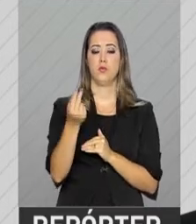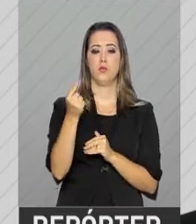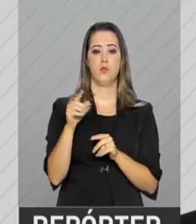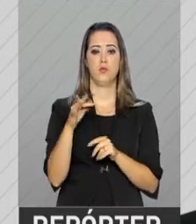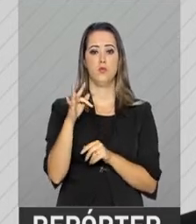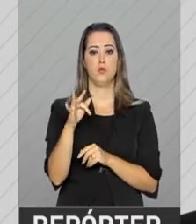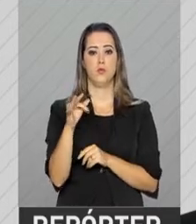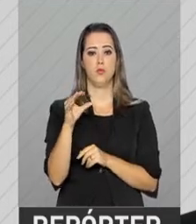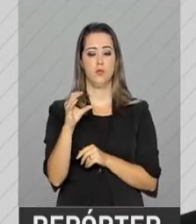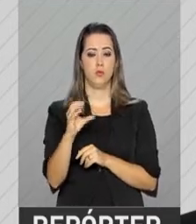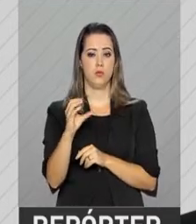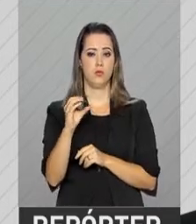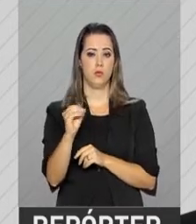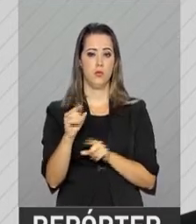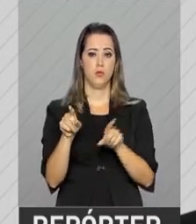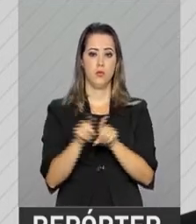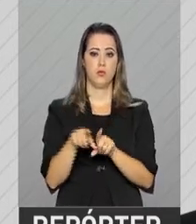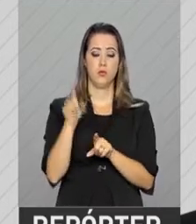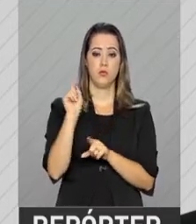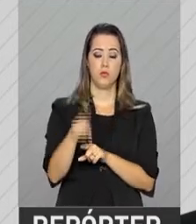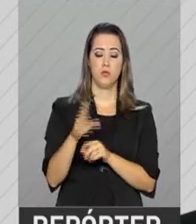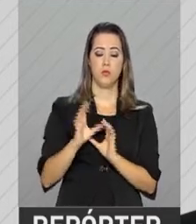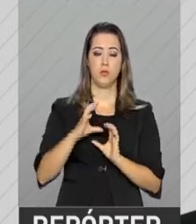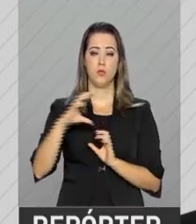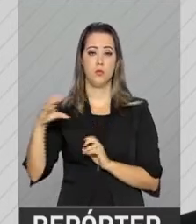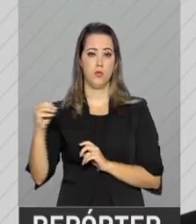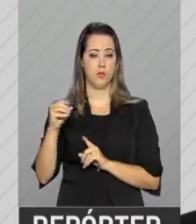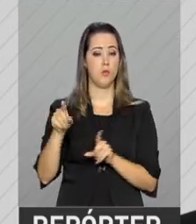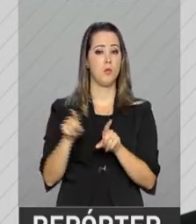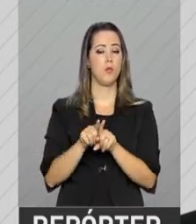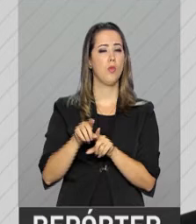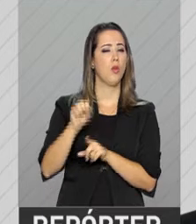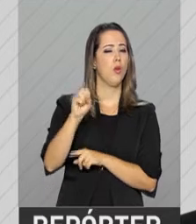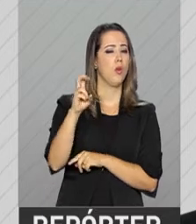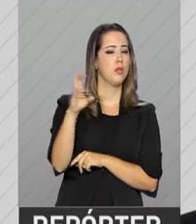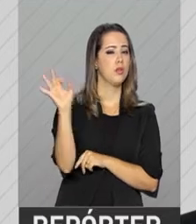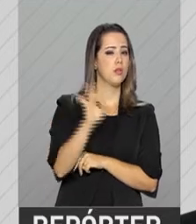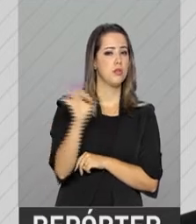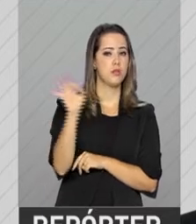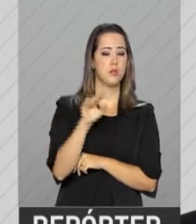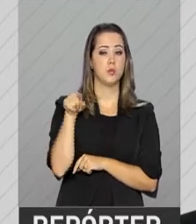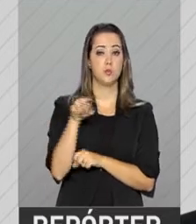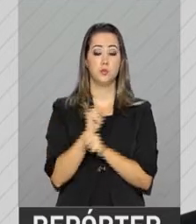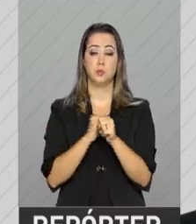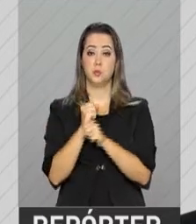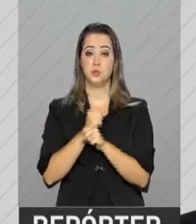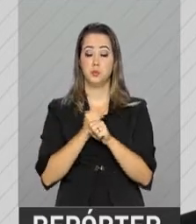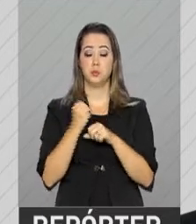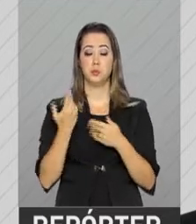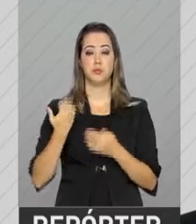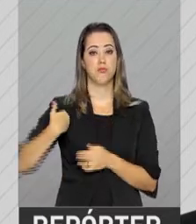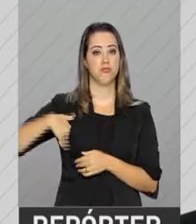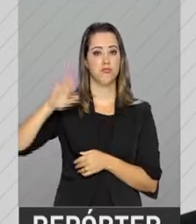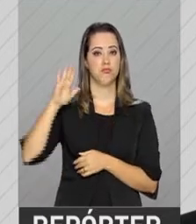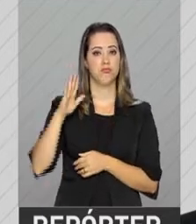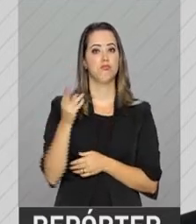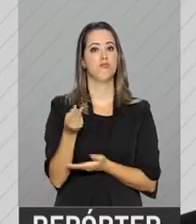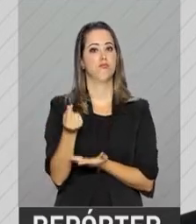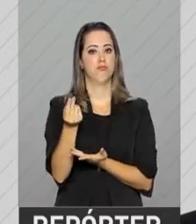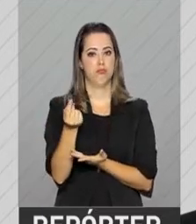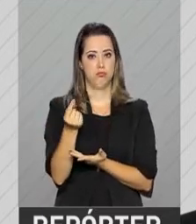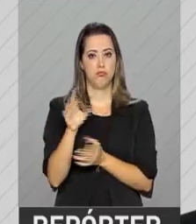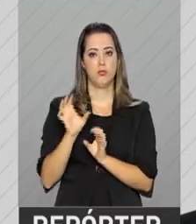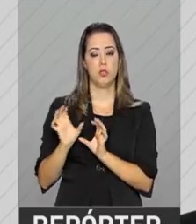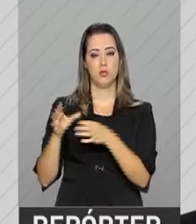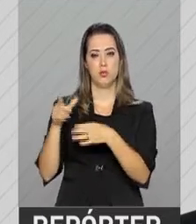fundo constitucional de financiamento do centro-oeste em 85 por cento neste ano são mais recursos para